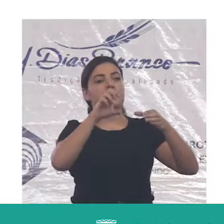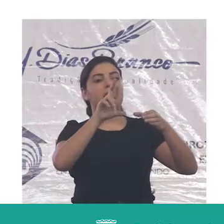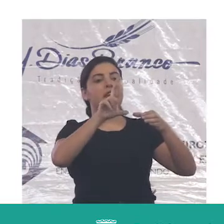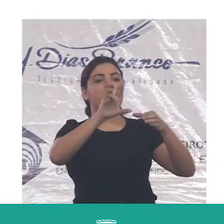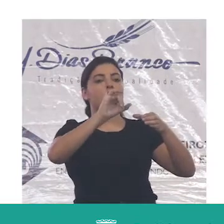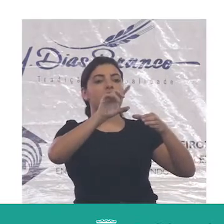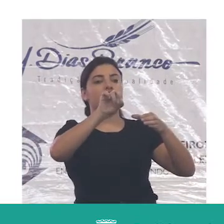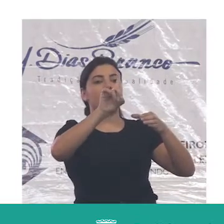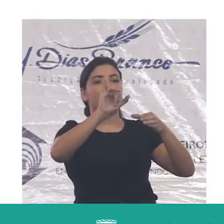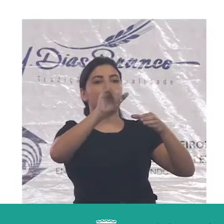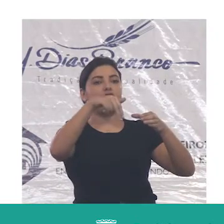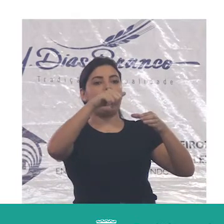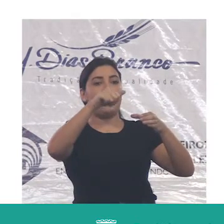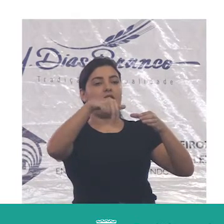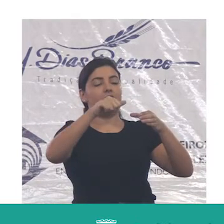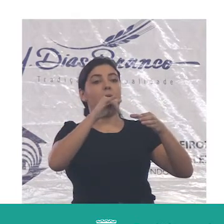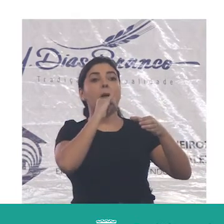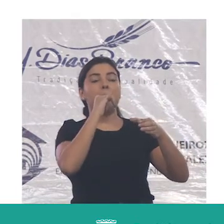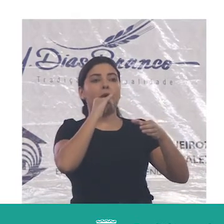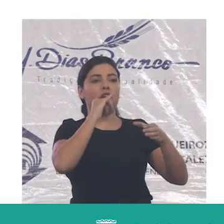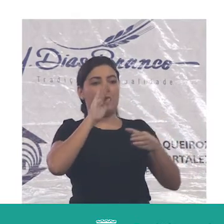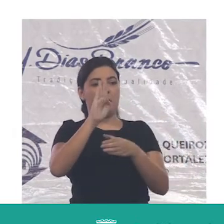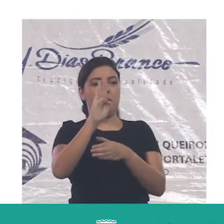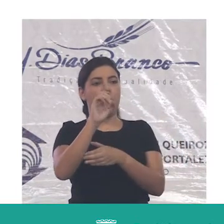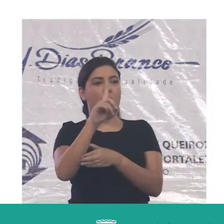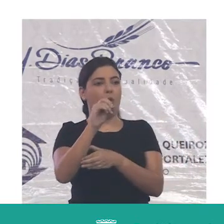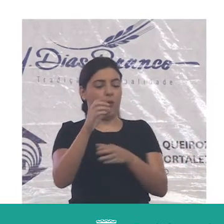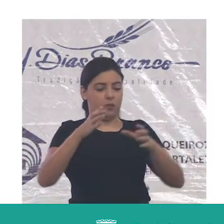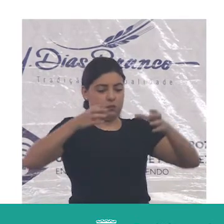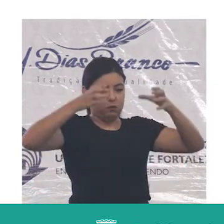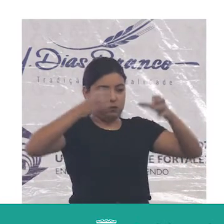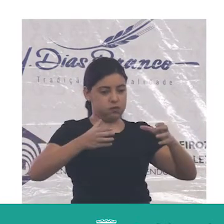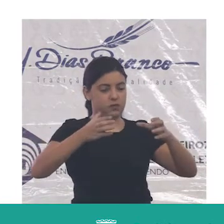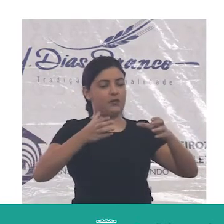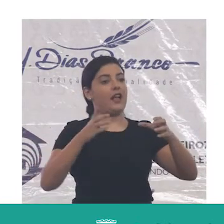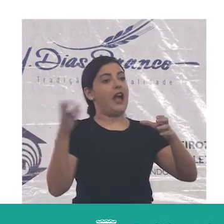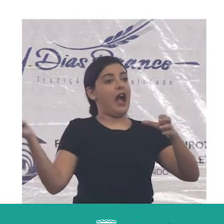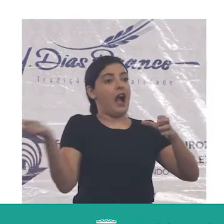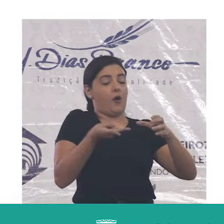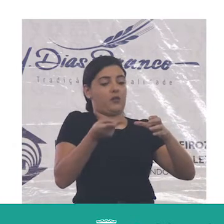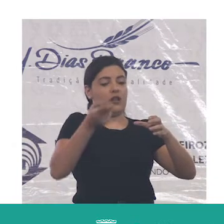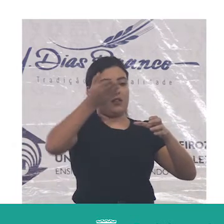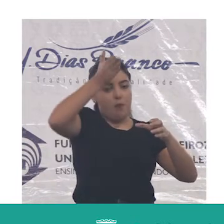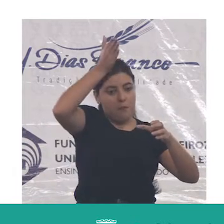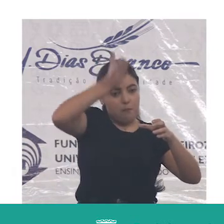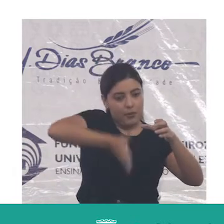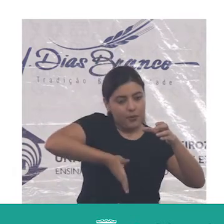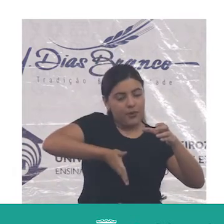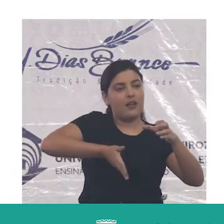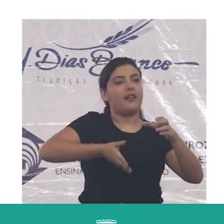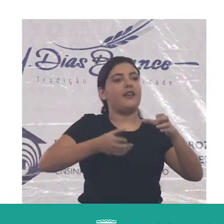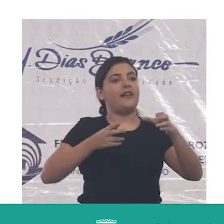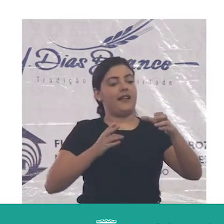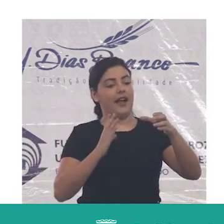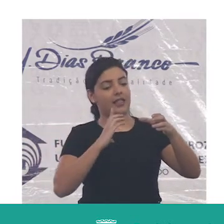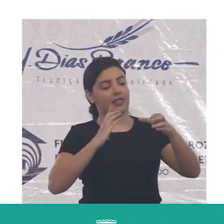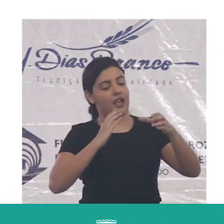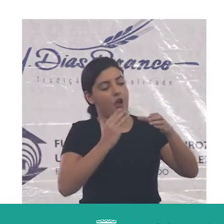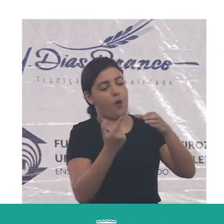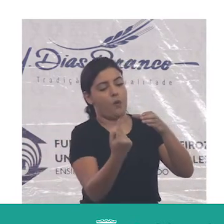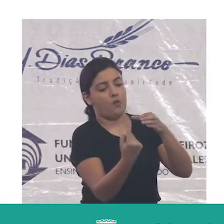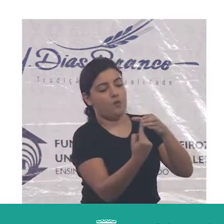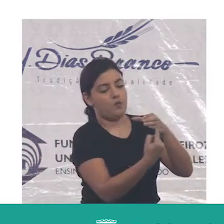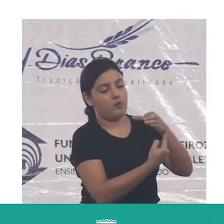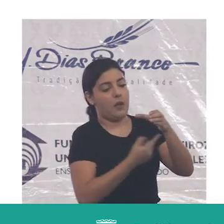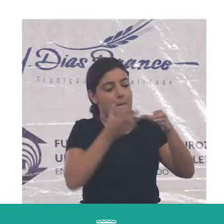acontece quando você corta o bolo ao meio. Quando você corta um bolo ao meio, a parte